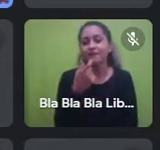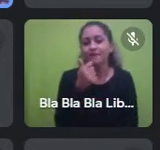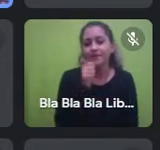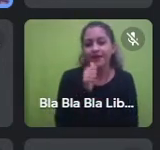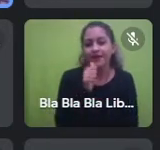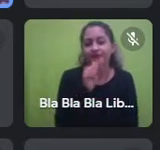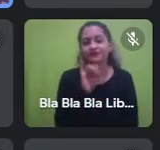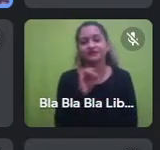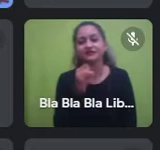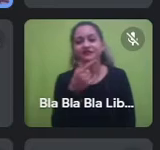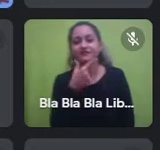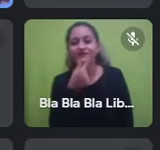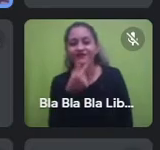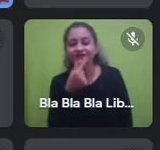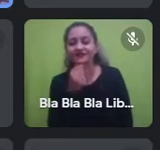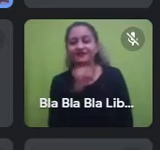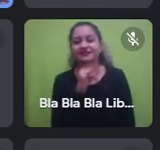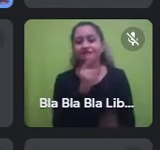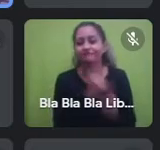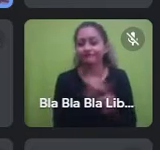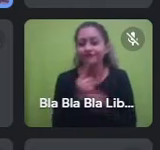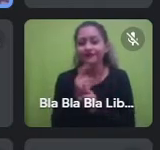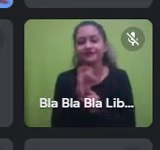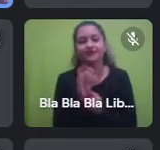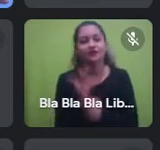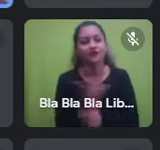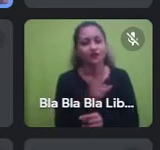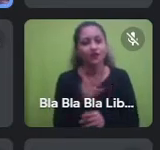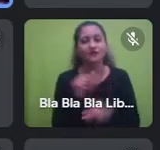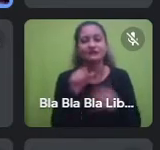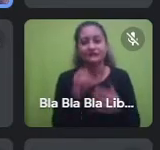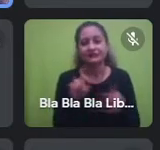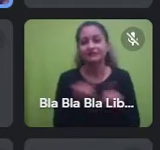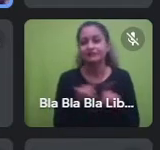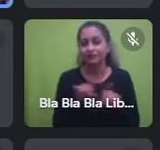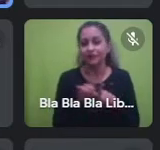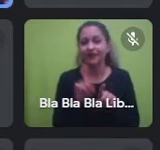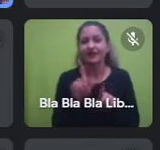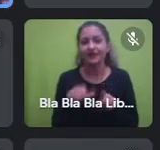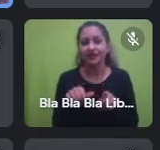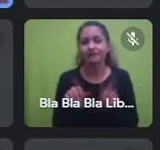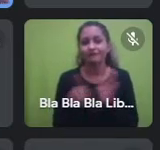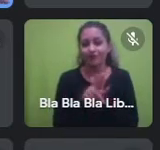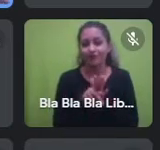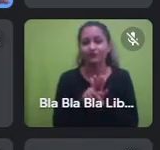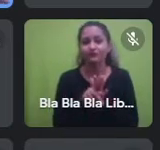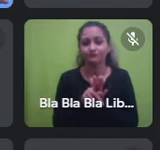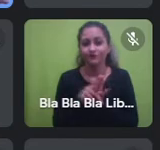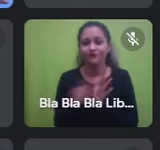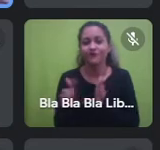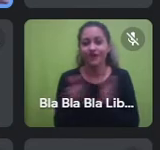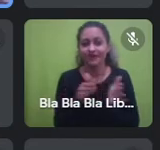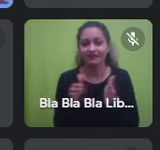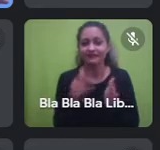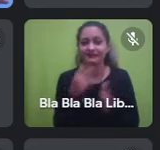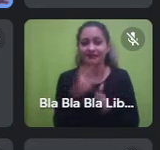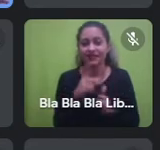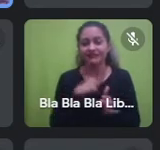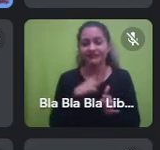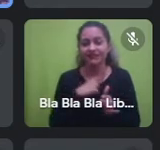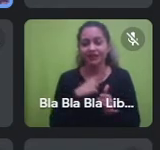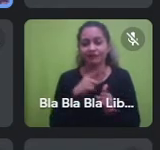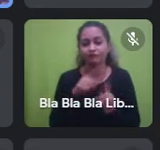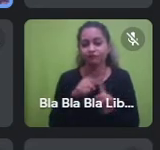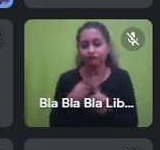importante caracterizar se é fêmea, se ela está com gônadas túrgidas, para saber se tem reprodução e assim